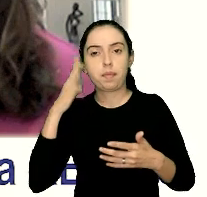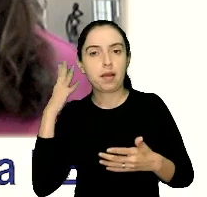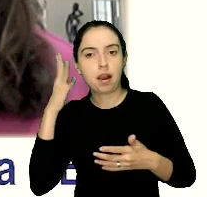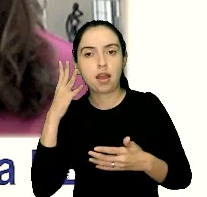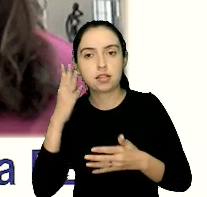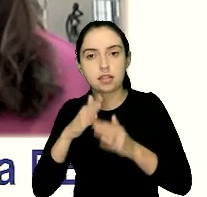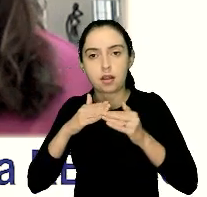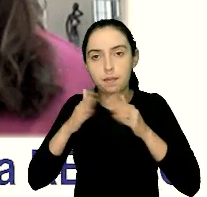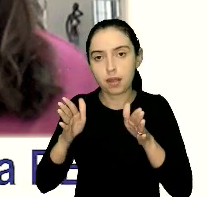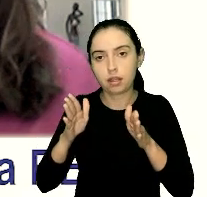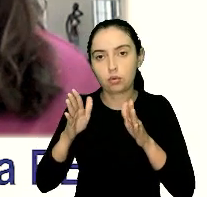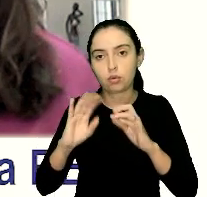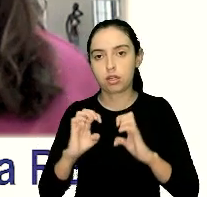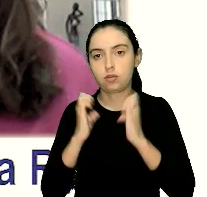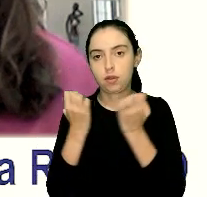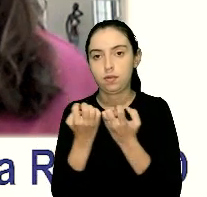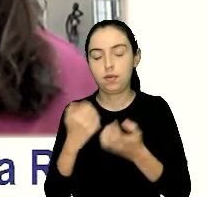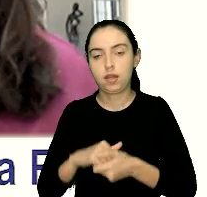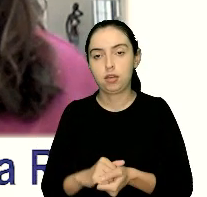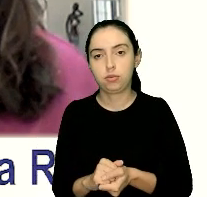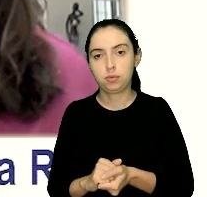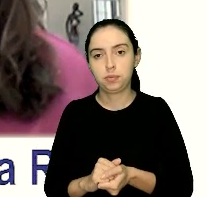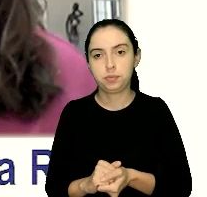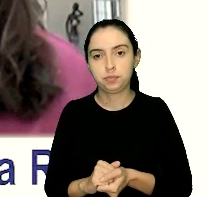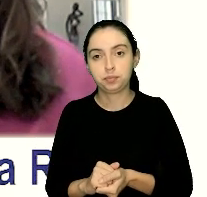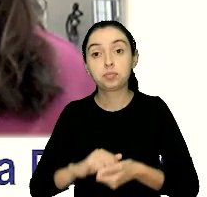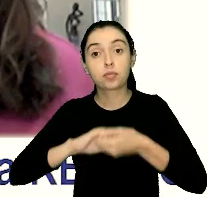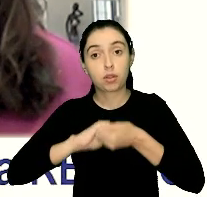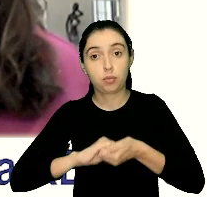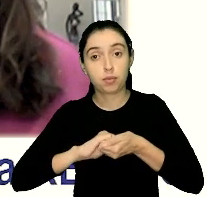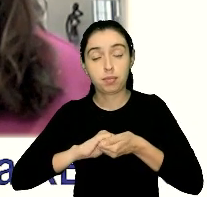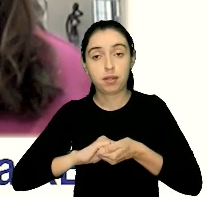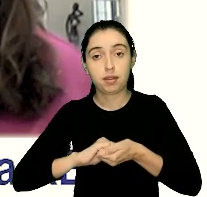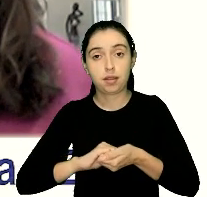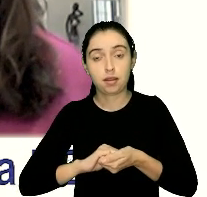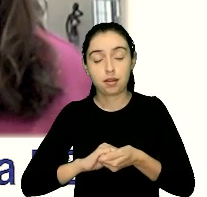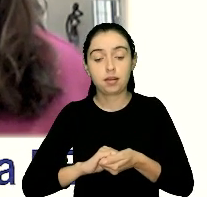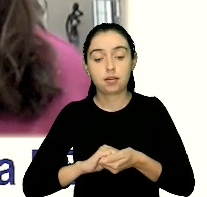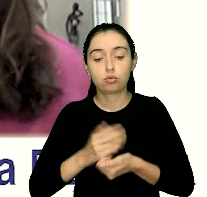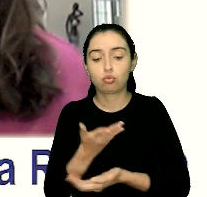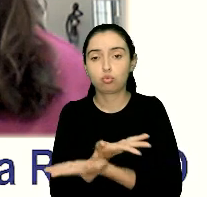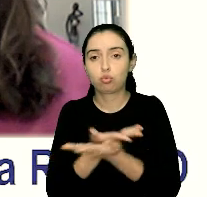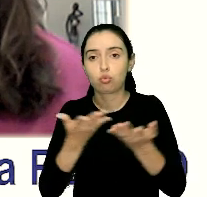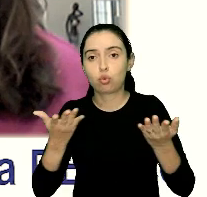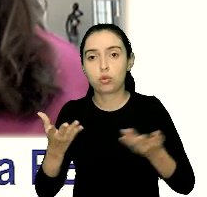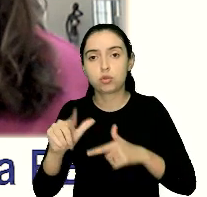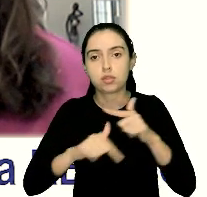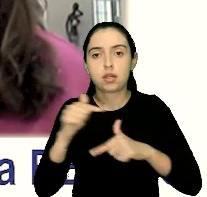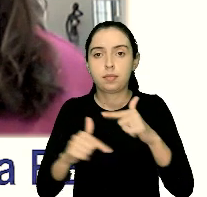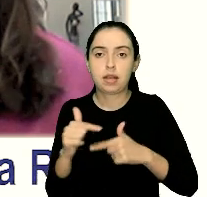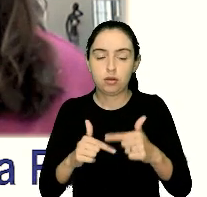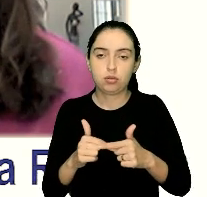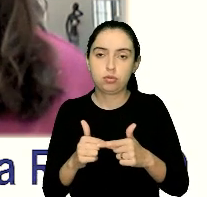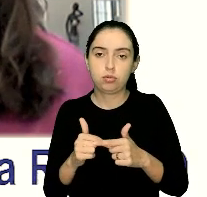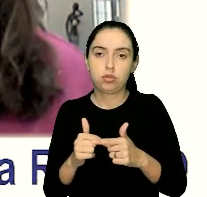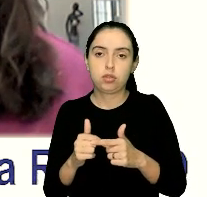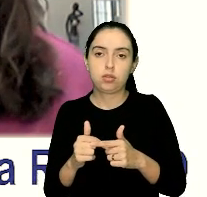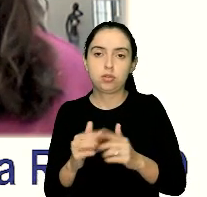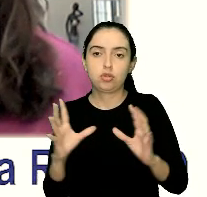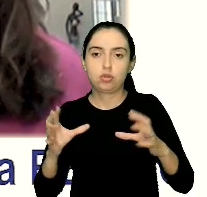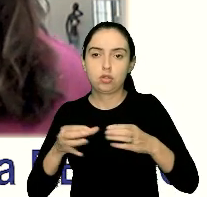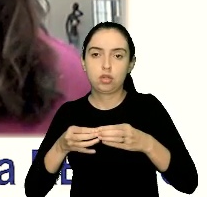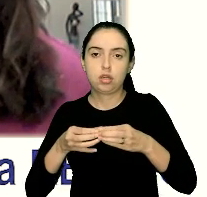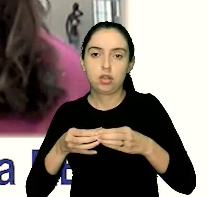e cumprimentar a todos os servidores que integram a Comissão de Saúde, bem